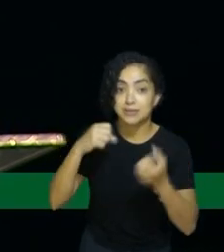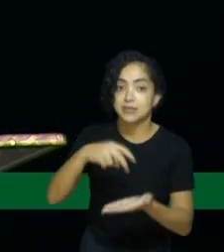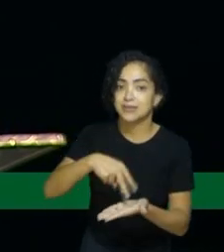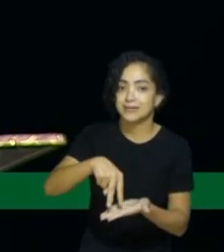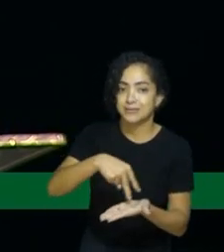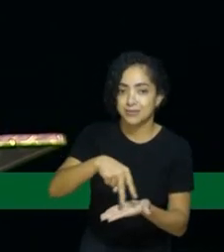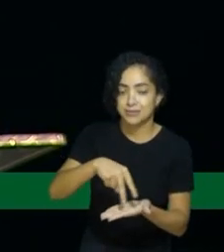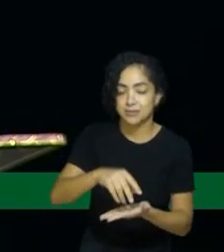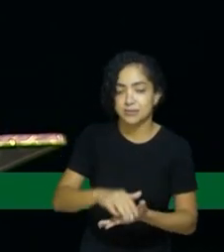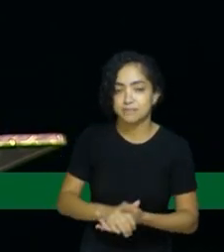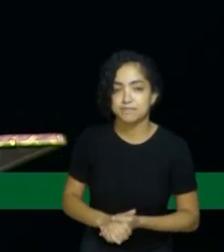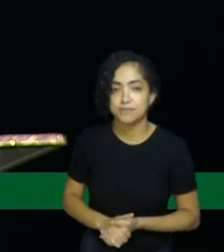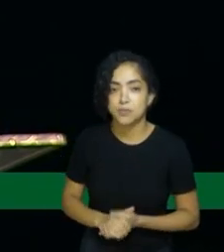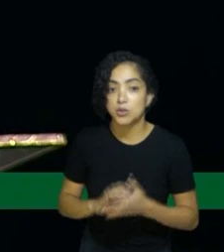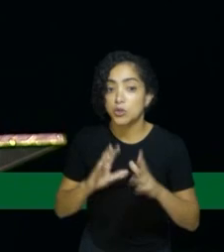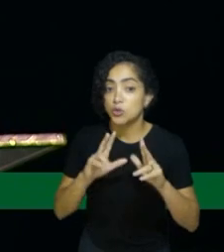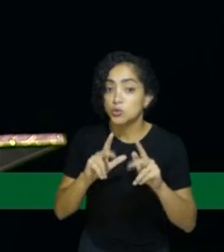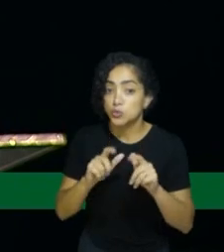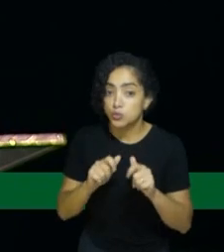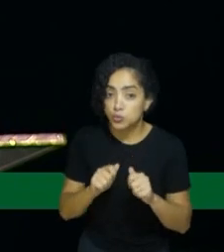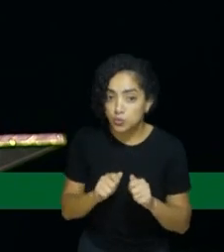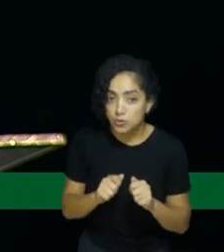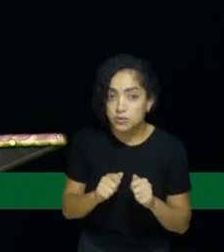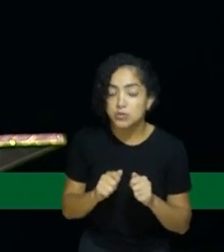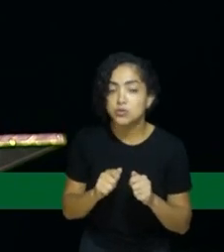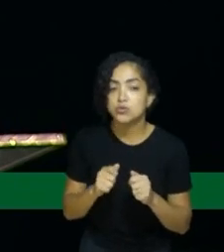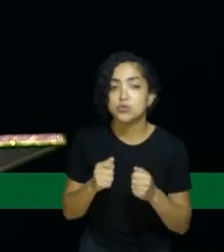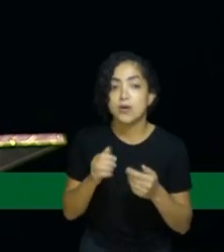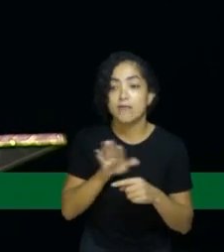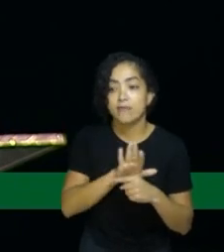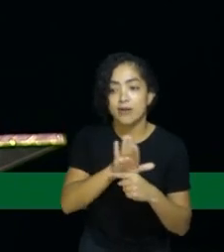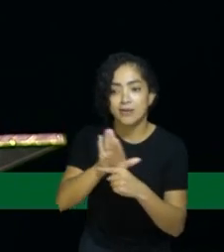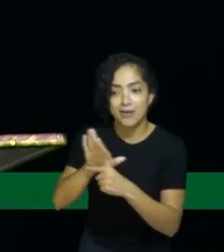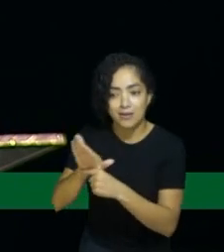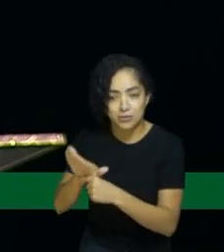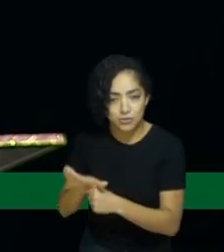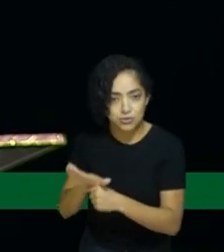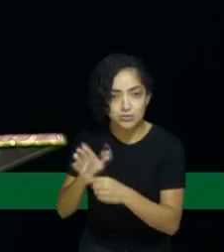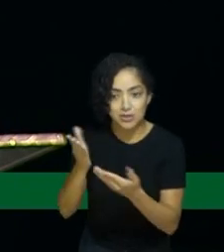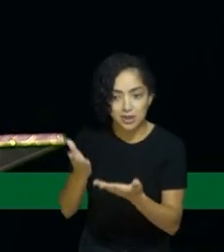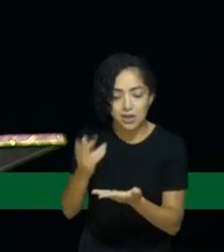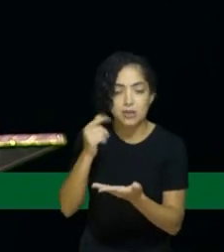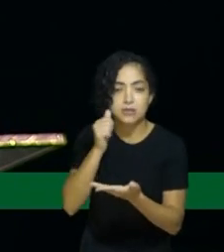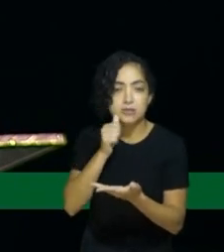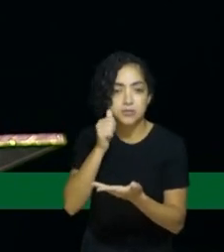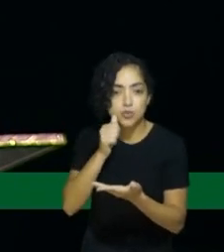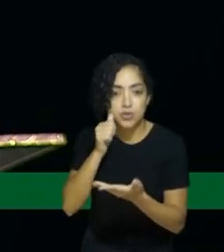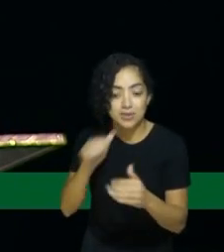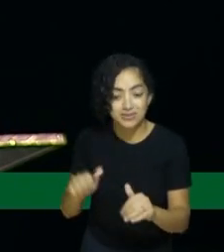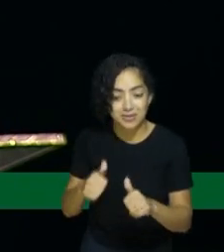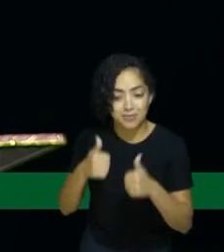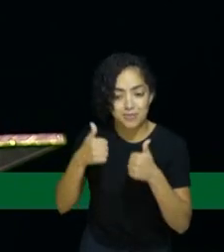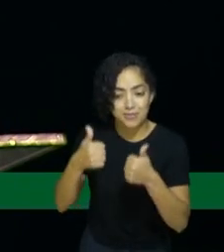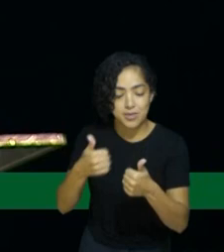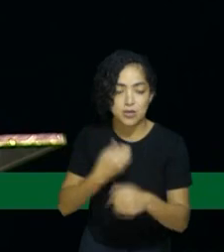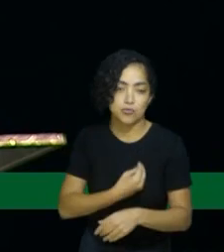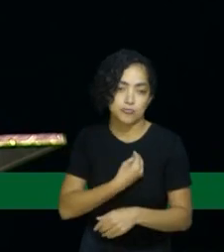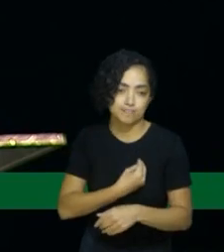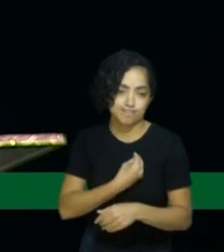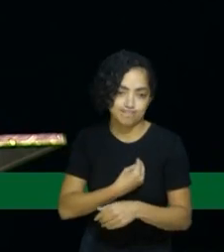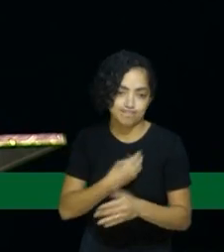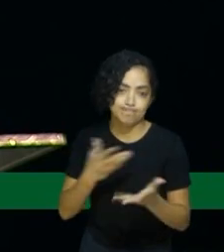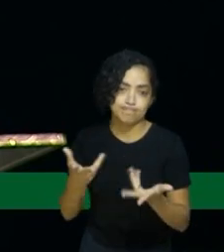dança tudo isso devolve as mulheres mastectomizada melhoria significativa na qualidade da